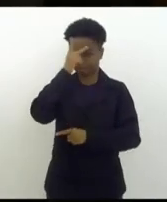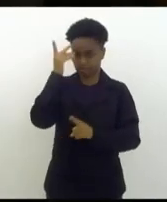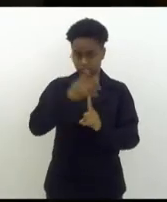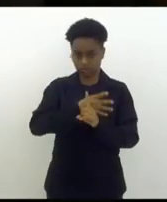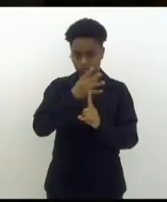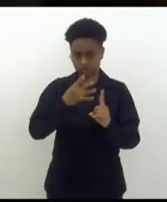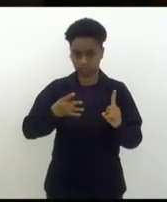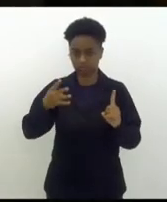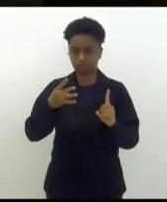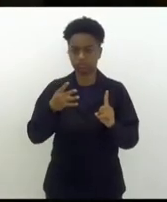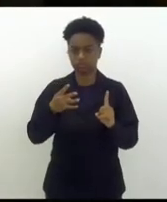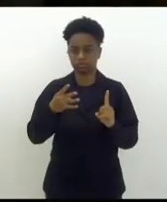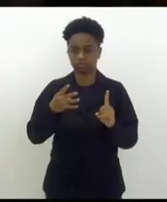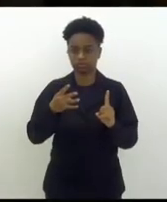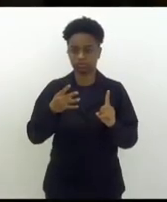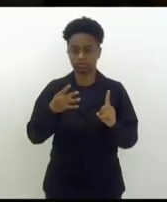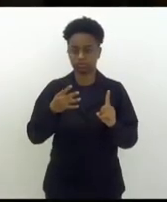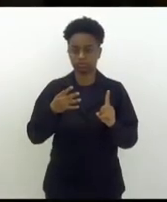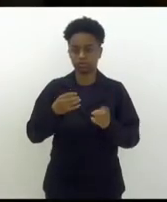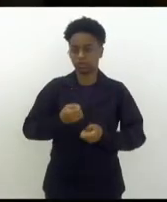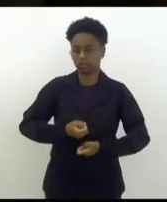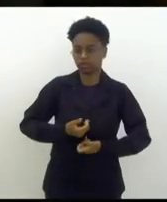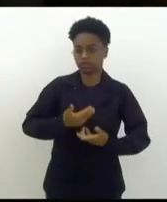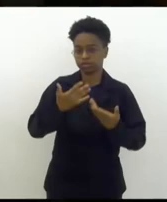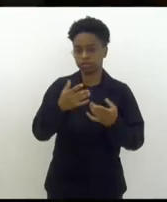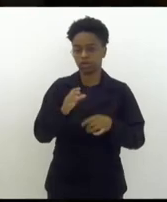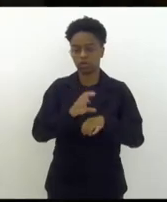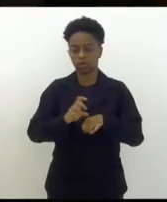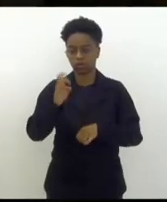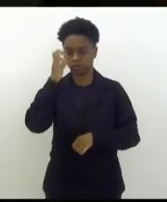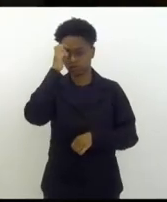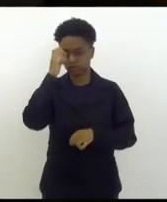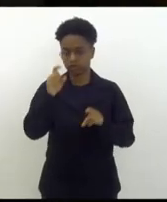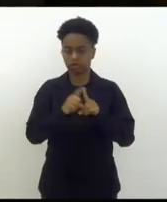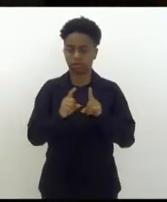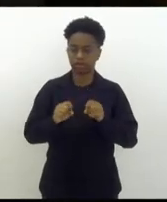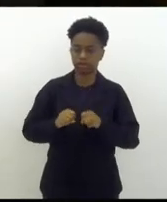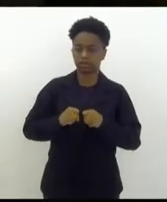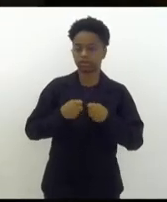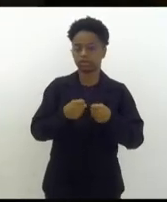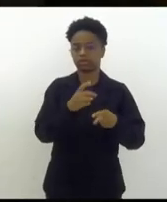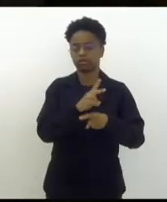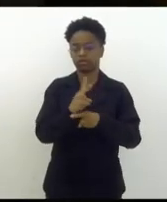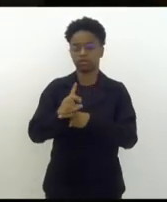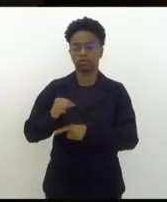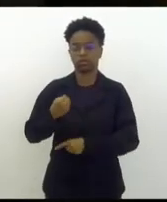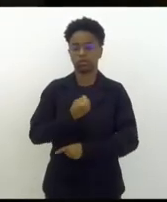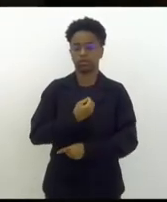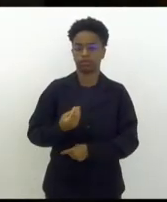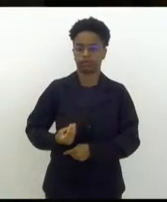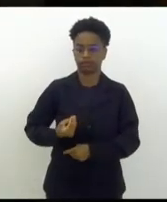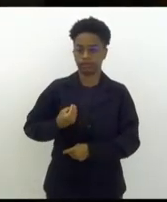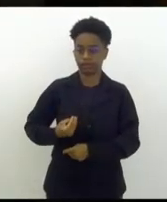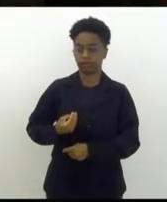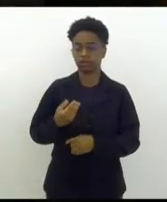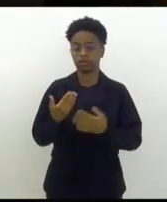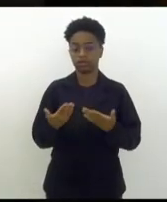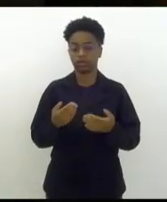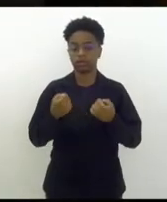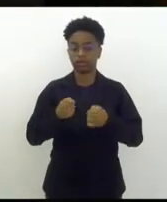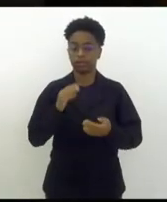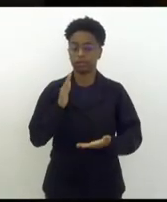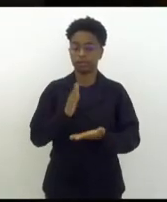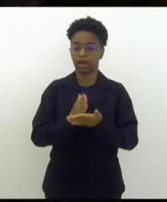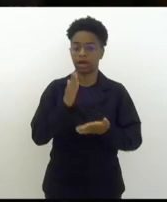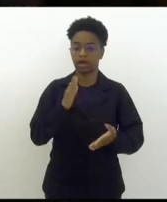lgbtqia+ tanto da nossa expressão da nossa cultura e a defesa intransigente da nossa vida Portanto o cessar